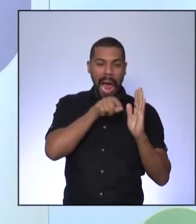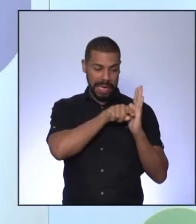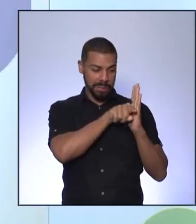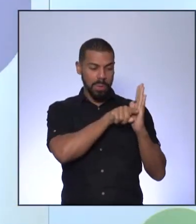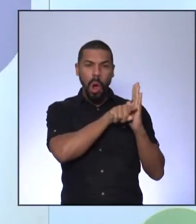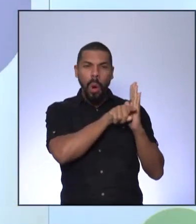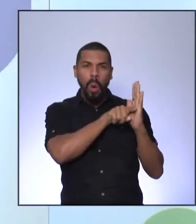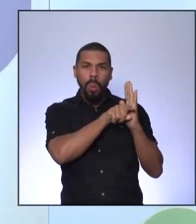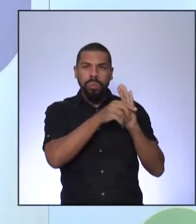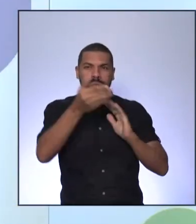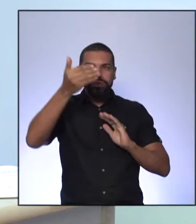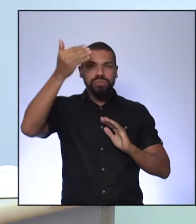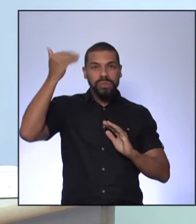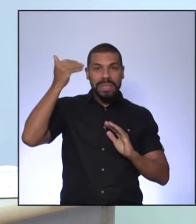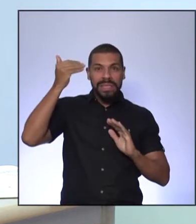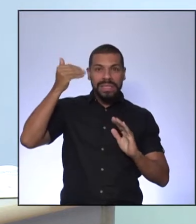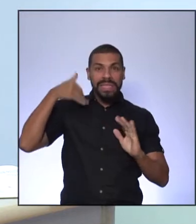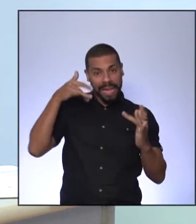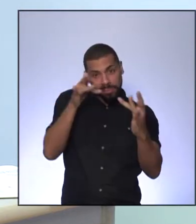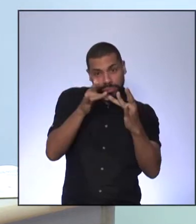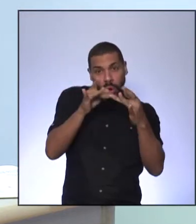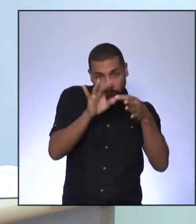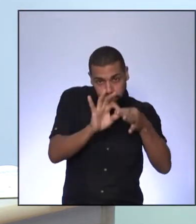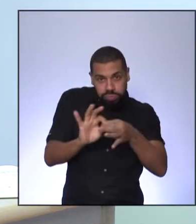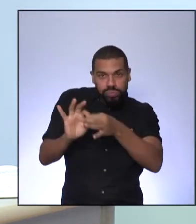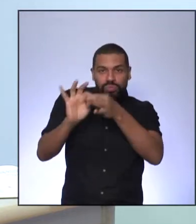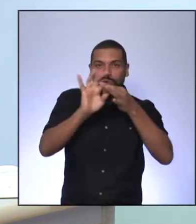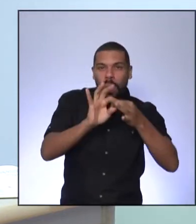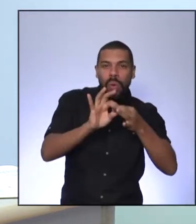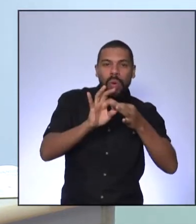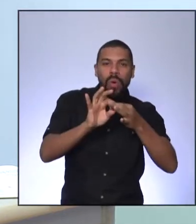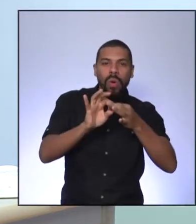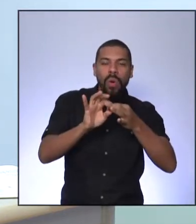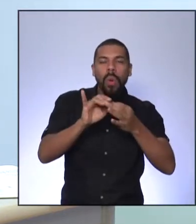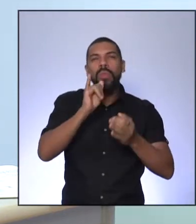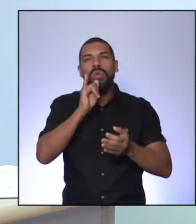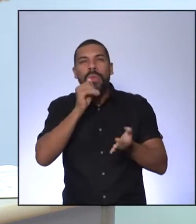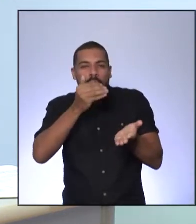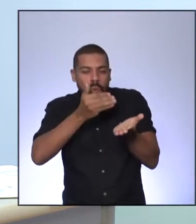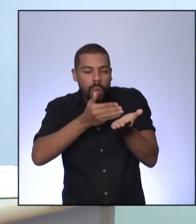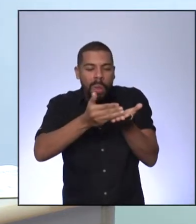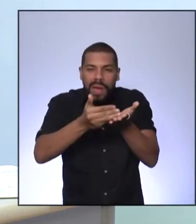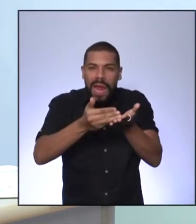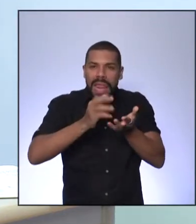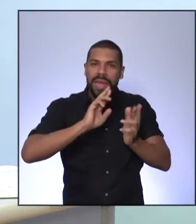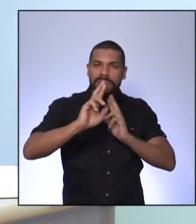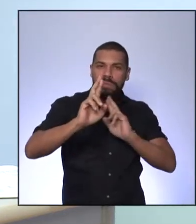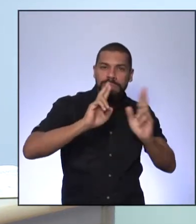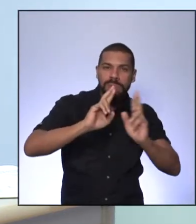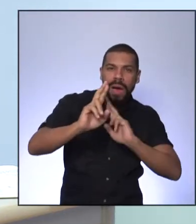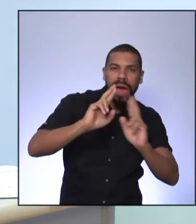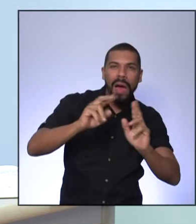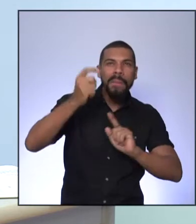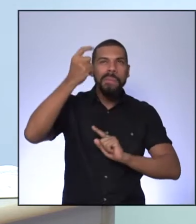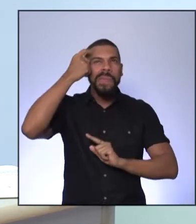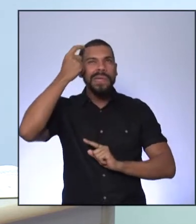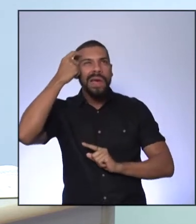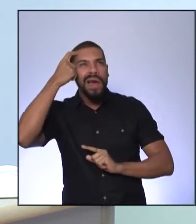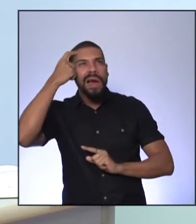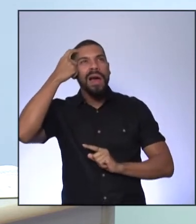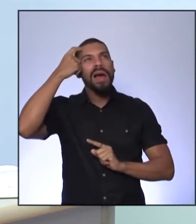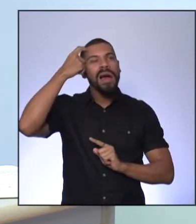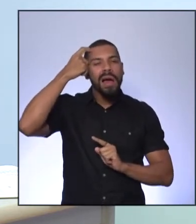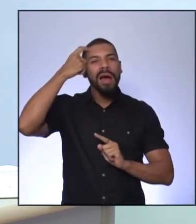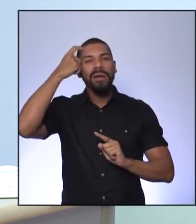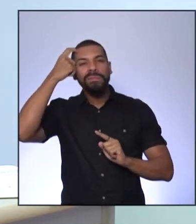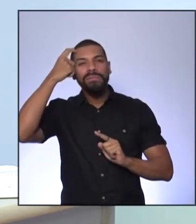foram feitas na enquete têm a ver, né, para mais ou menos, a partir daquilo que eles responderam, para eles conseguirem pensar. Então, aqui já